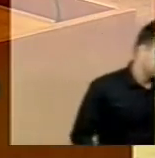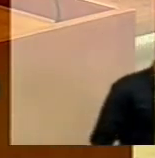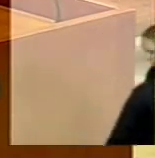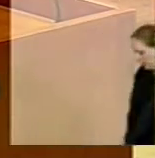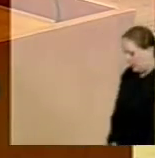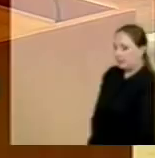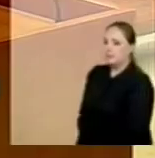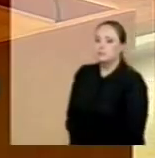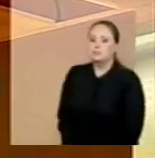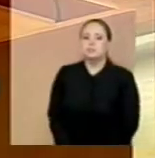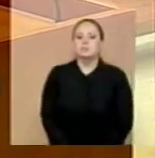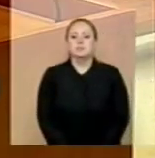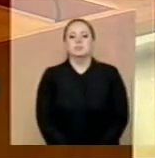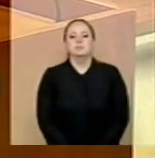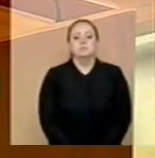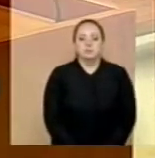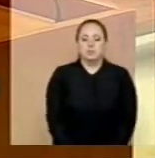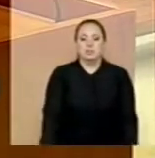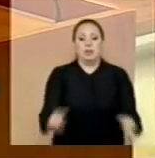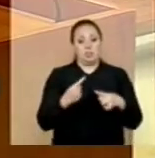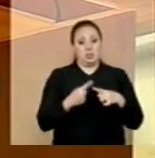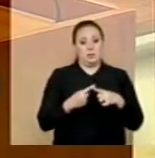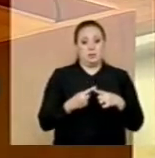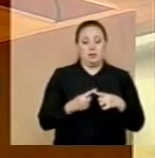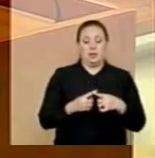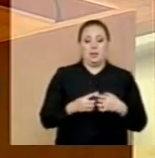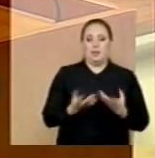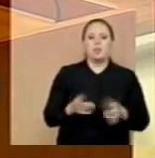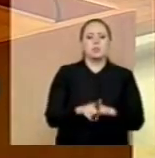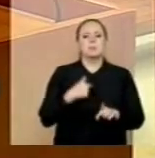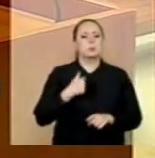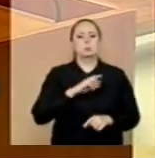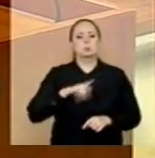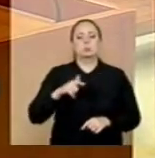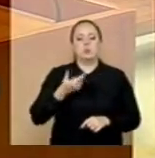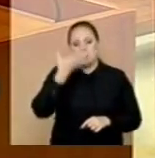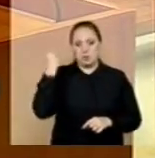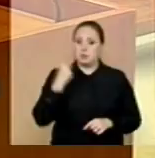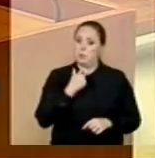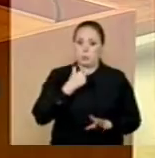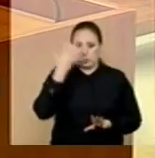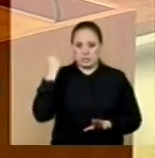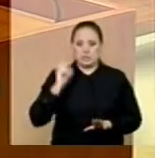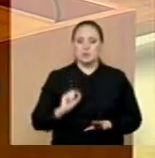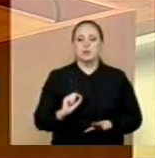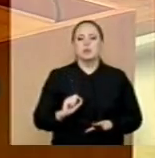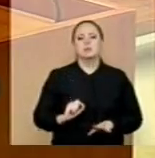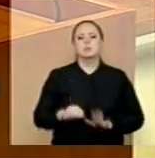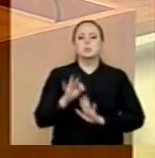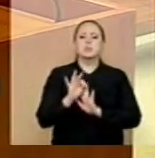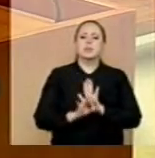Não poderia também me esquecer, fazendo uma análise um pouco mais ampla da questão, de um